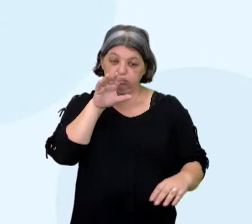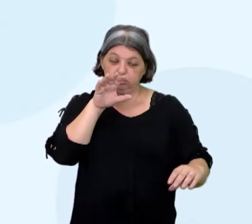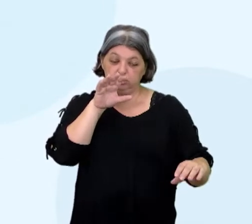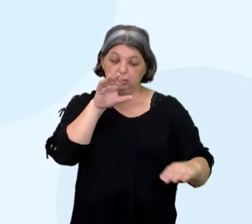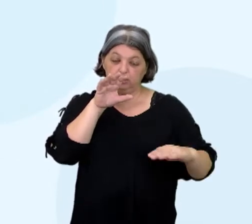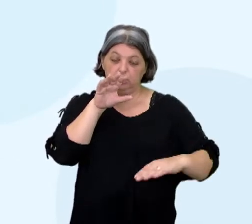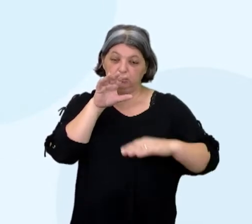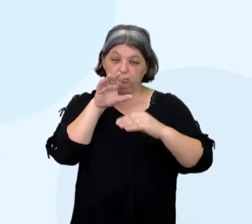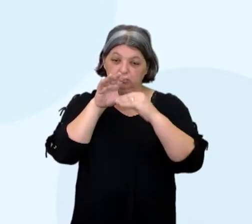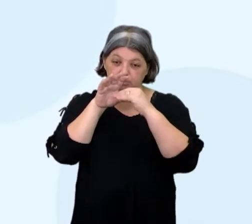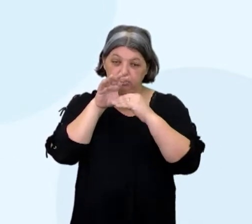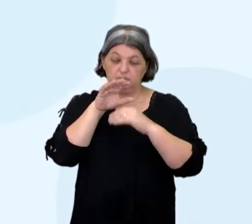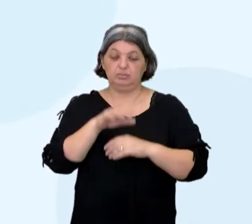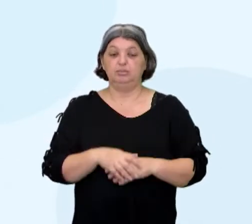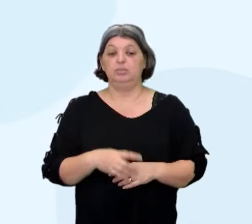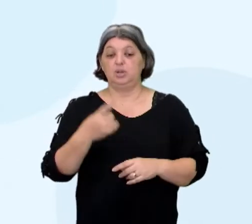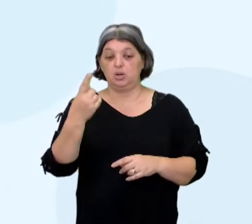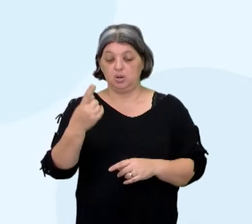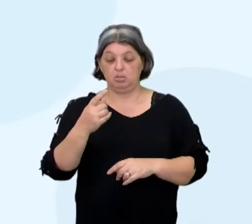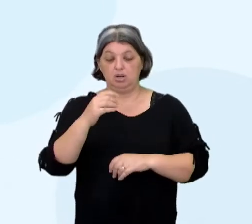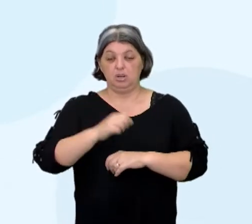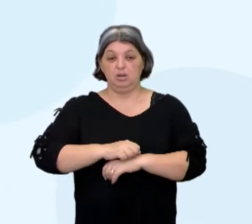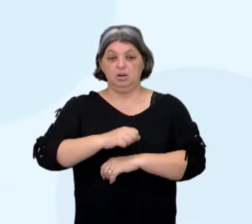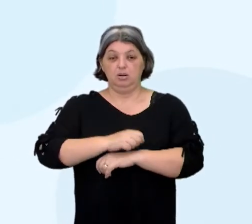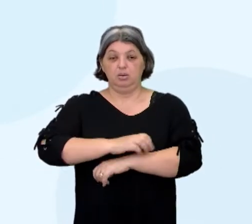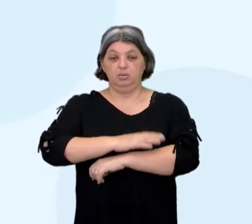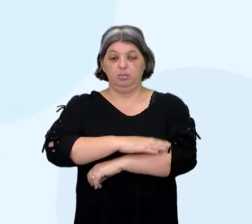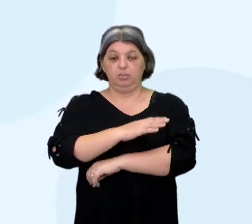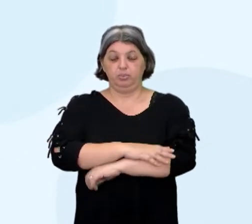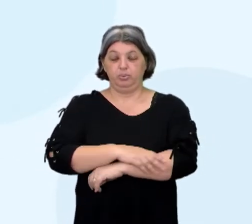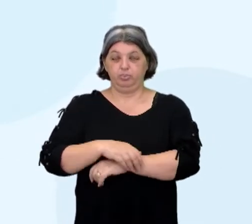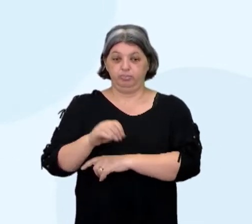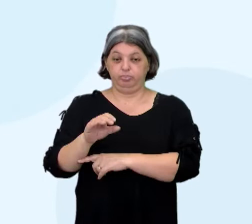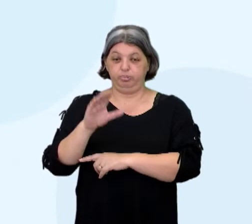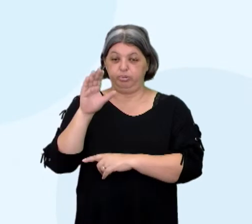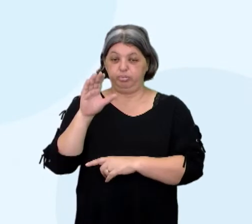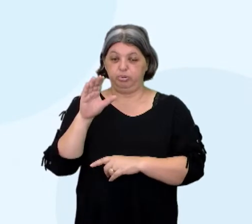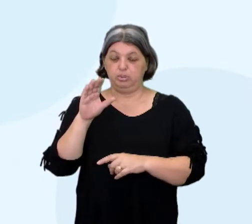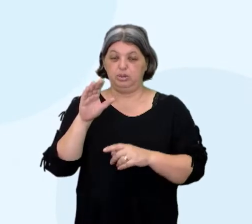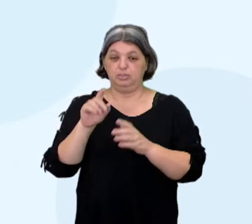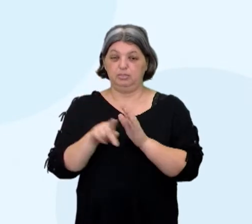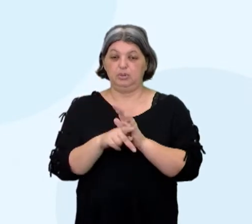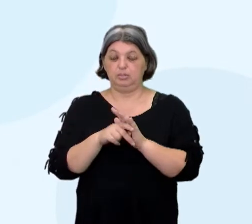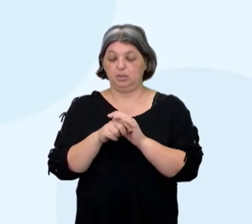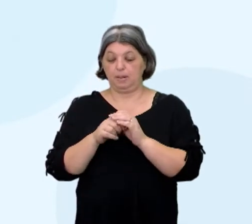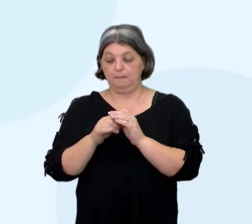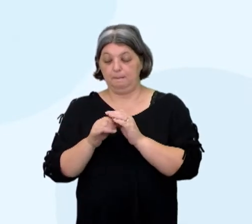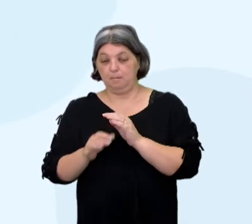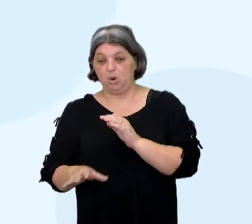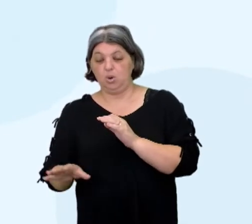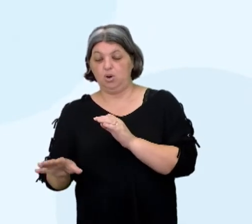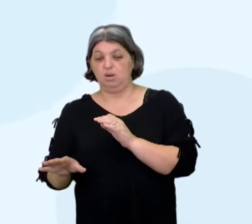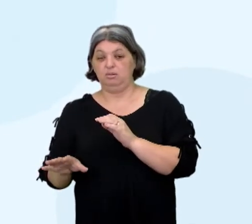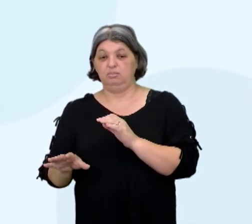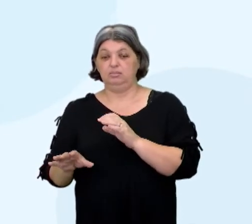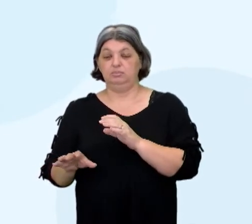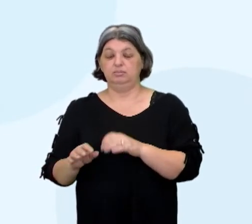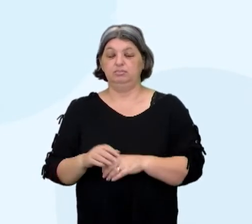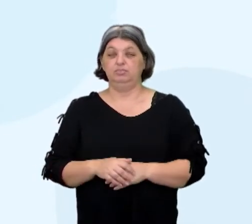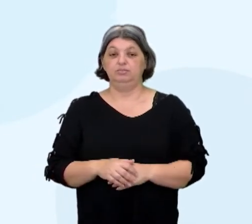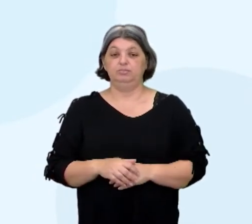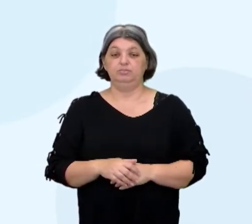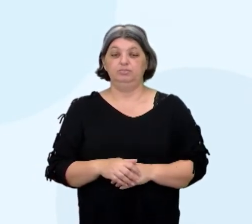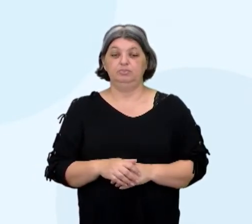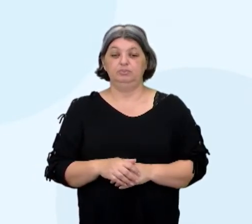das bocas de dragão se abria e deixava cair a bola na boca do sapo. E aí essa localização é uma